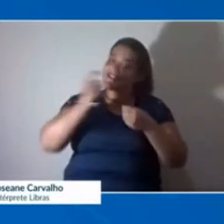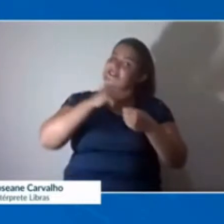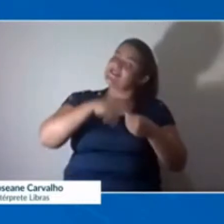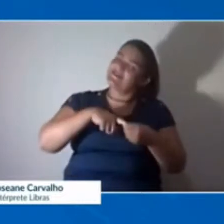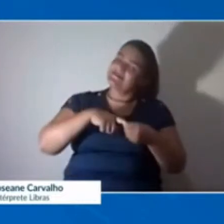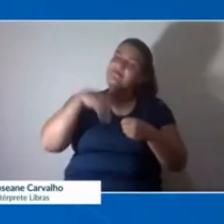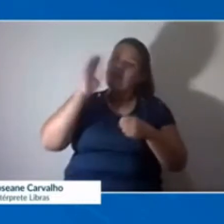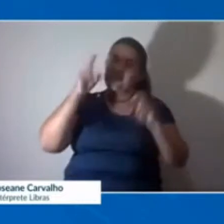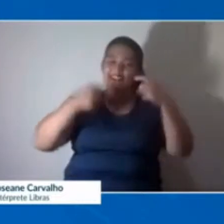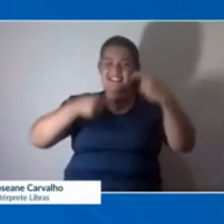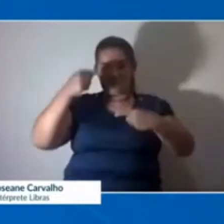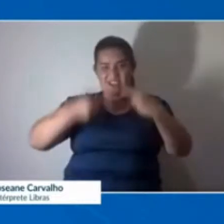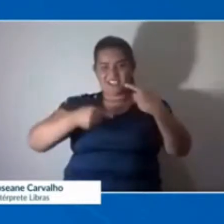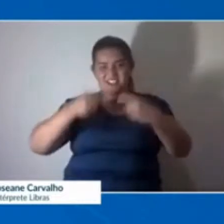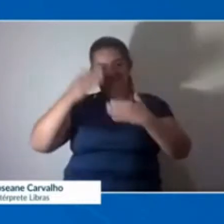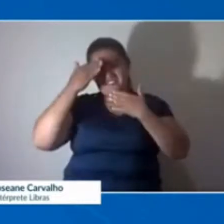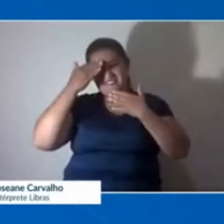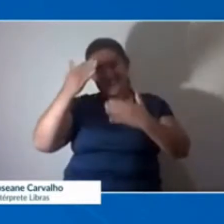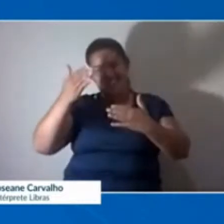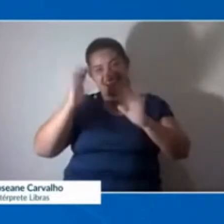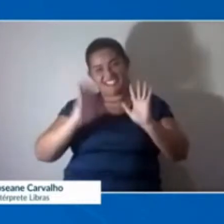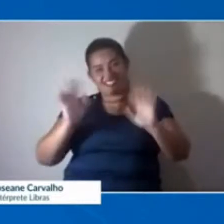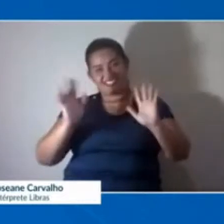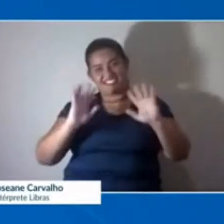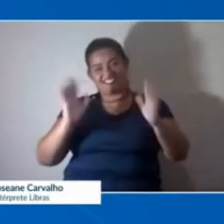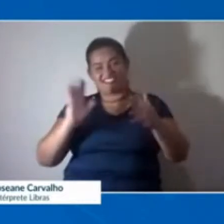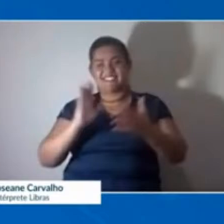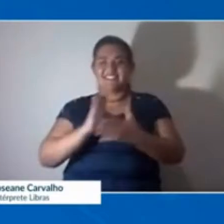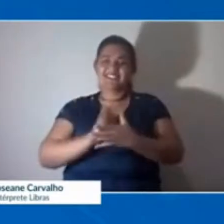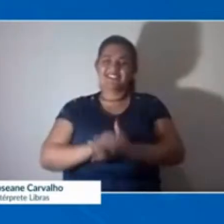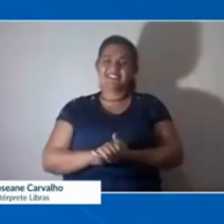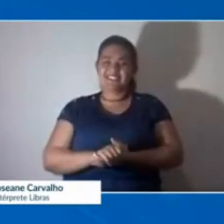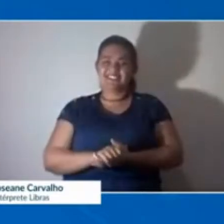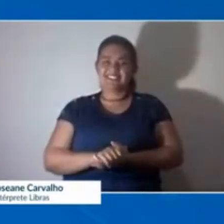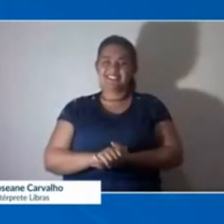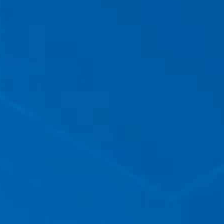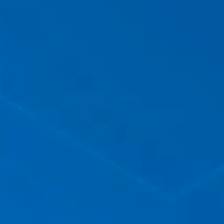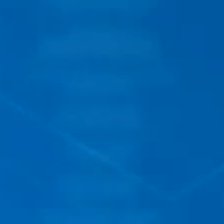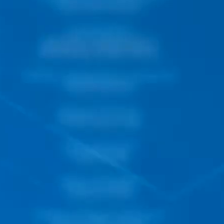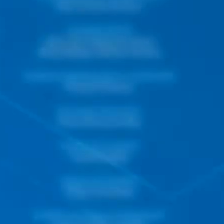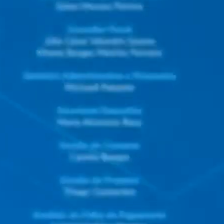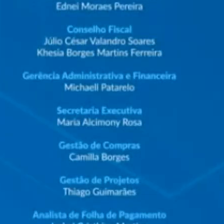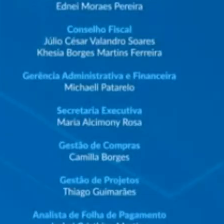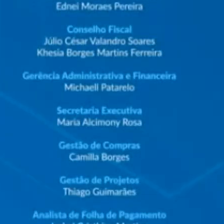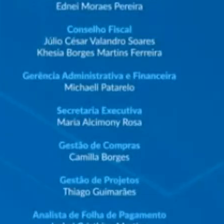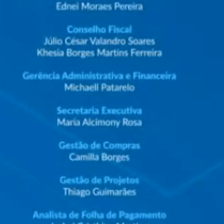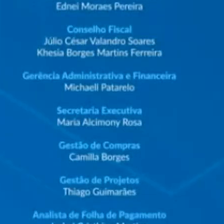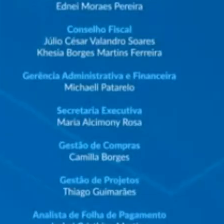debate. Até lá! Até lá! Muito.